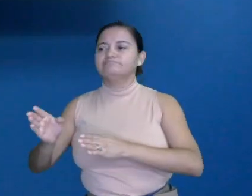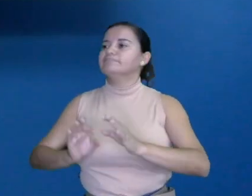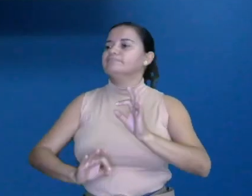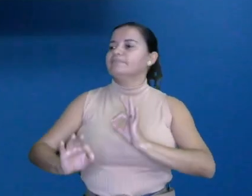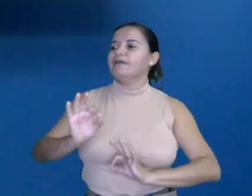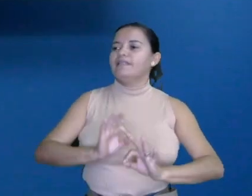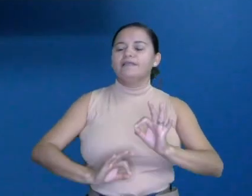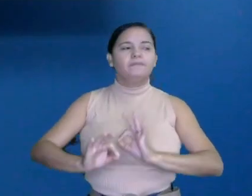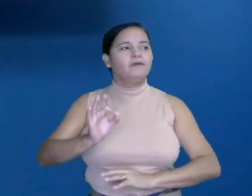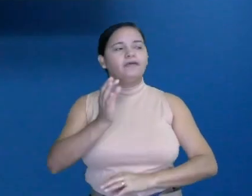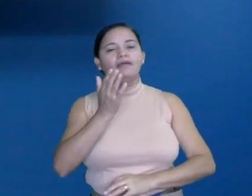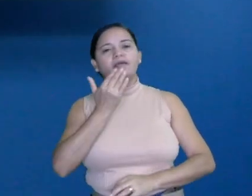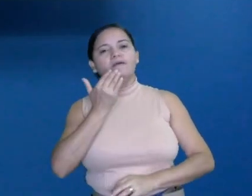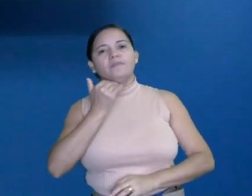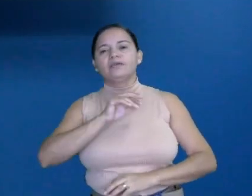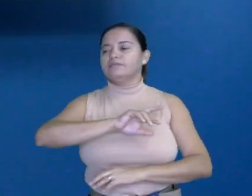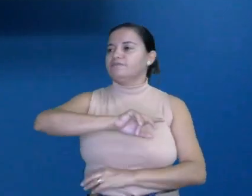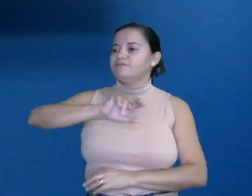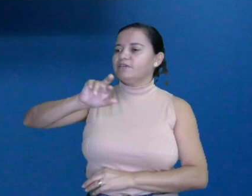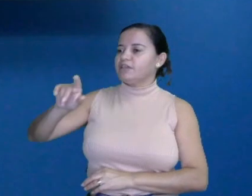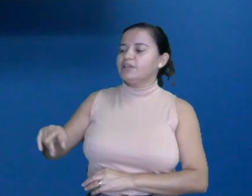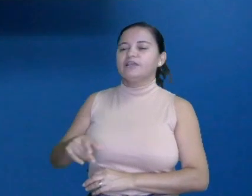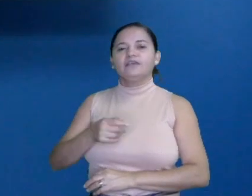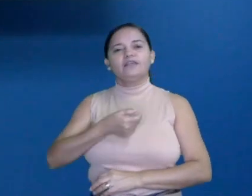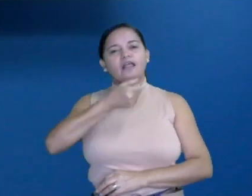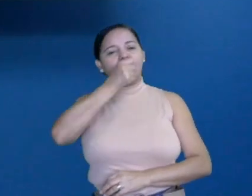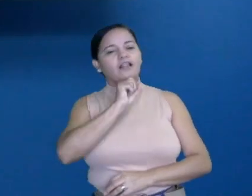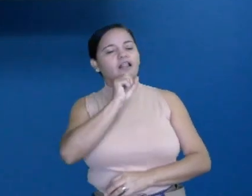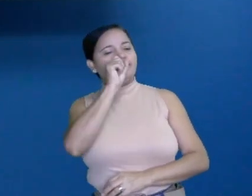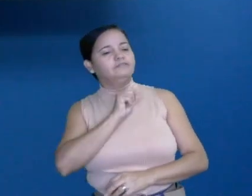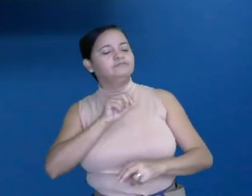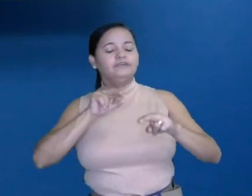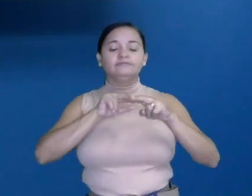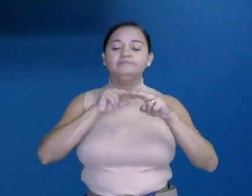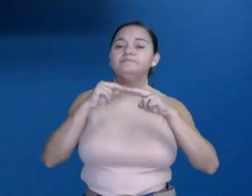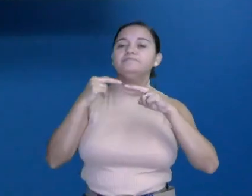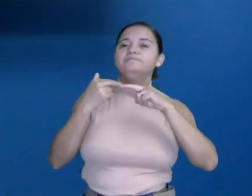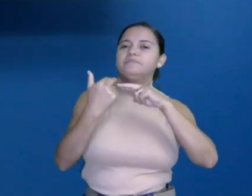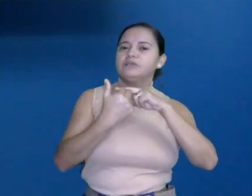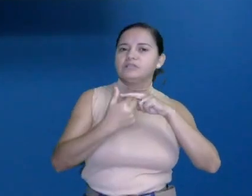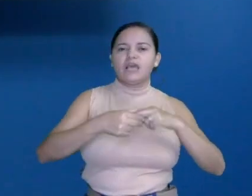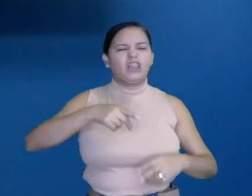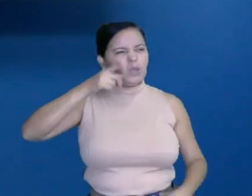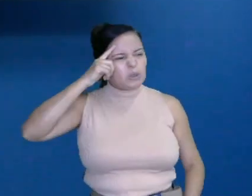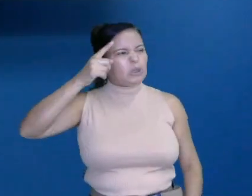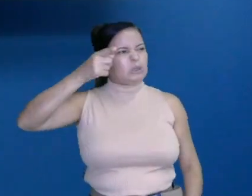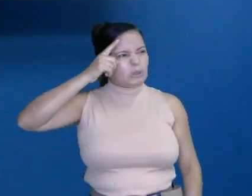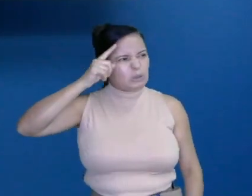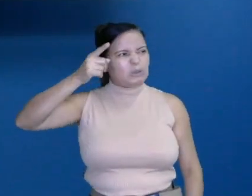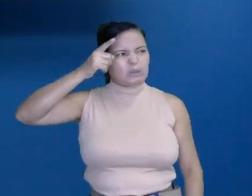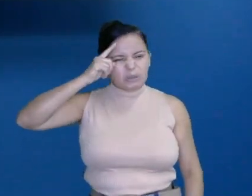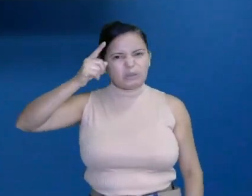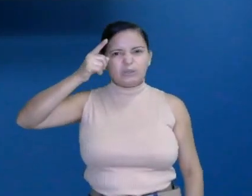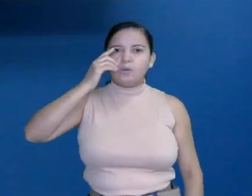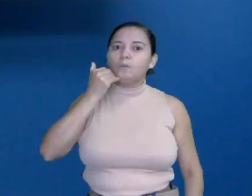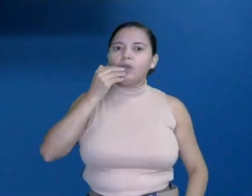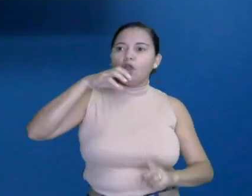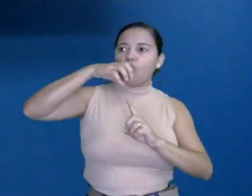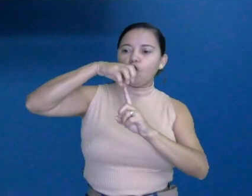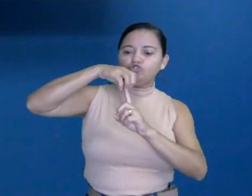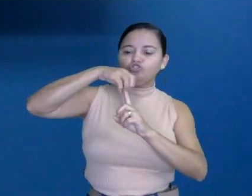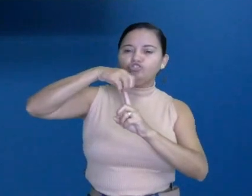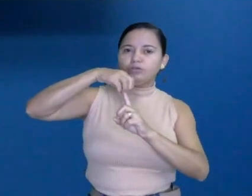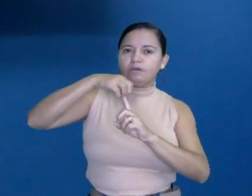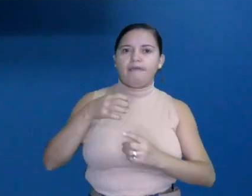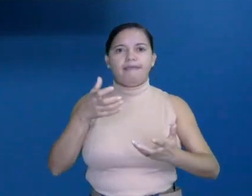esses alimentos, como bolo de chocolate, doce, sorvete, pizza. Eu não posso comer essas coisas direto, todos os dias, coxinha. Tem